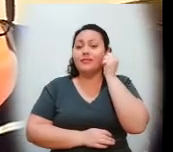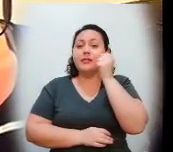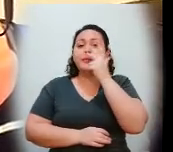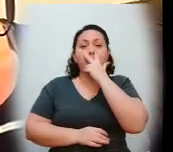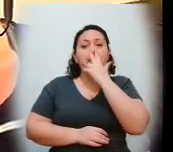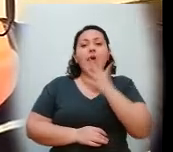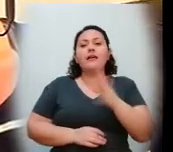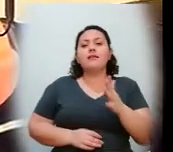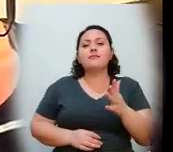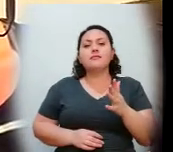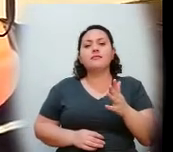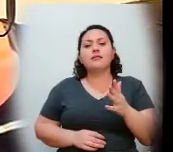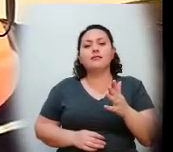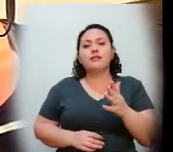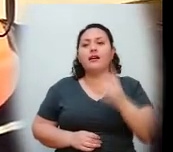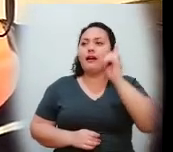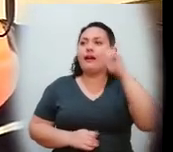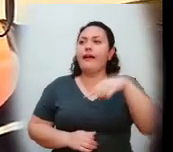aí parece que